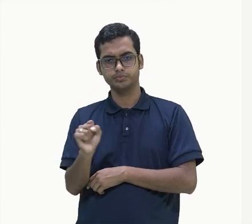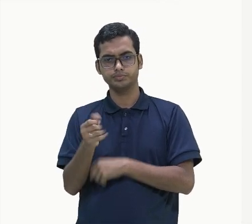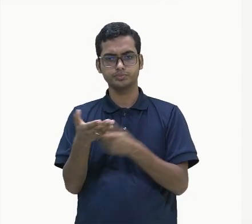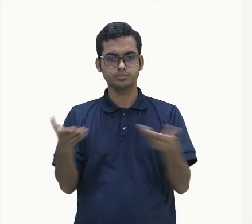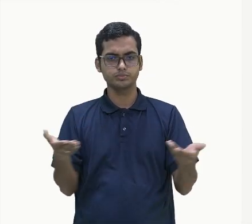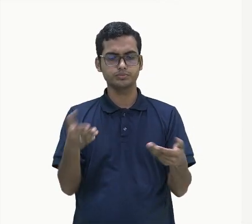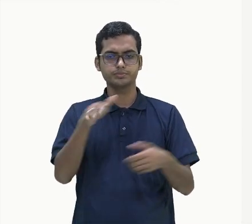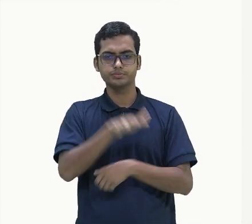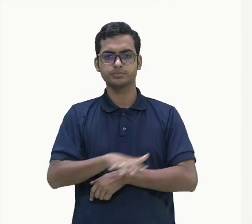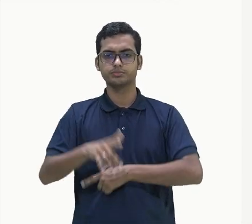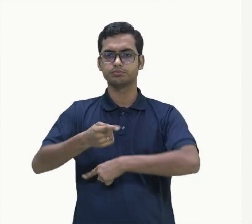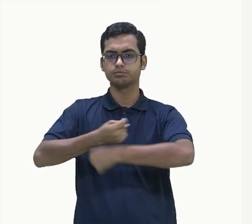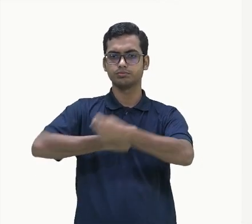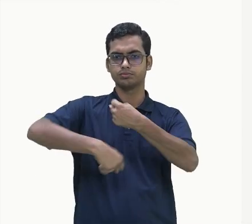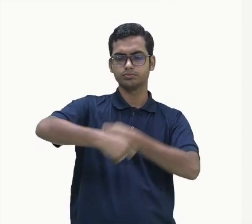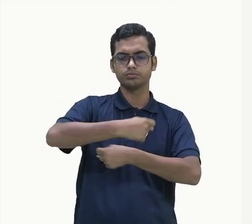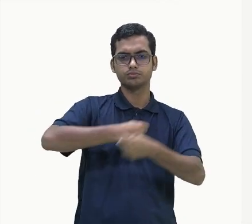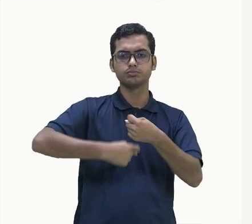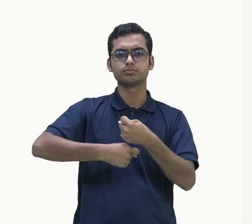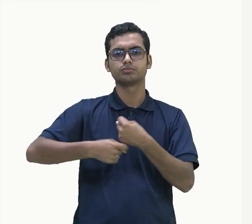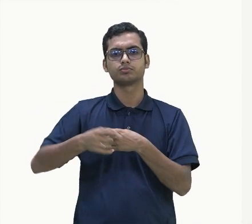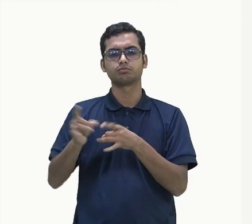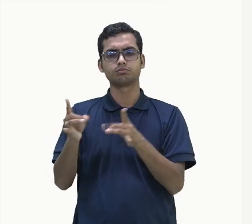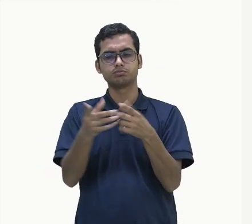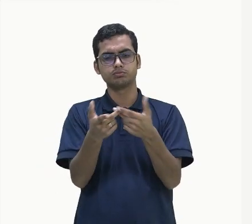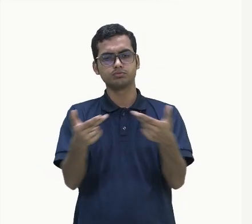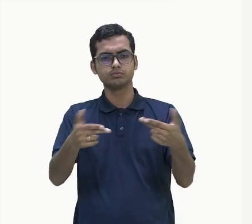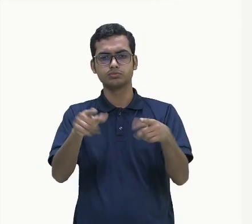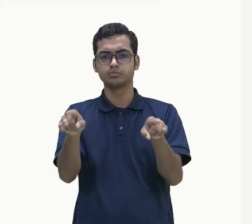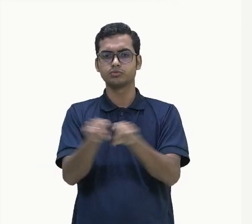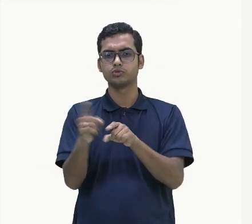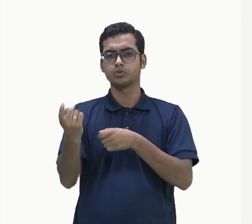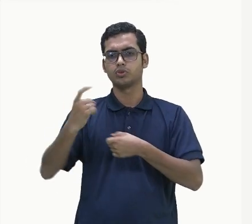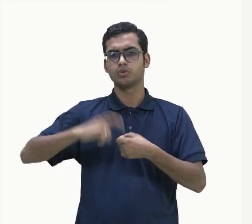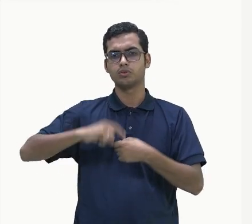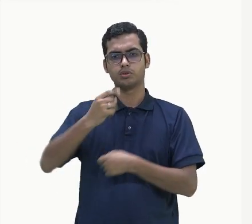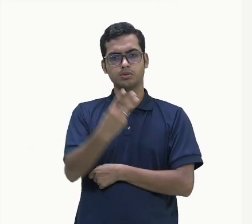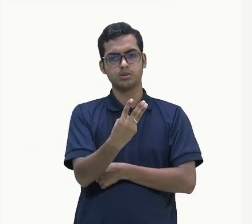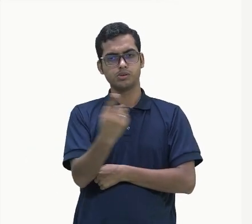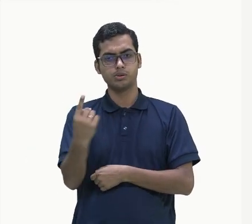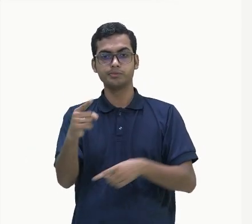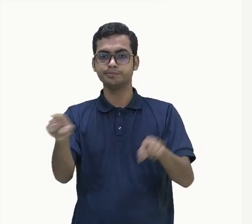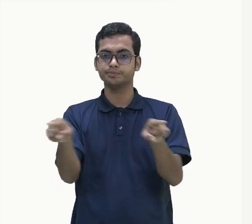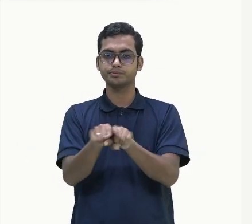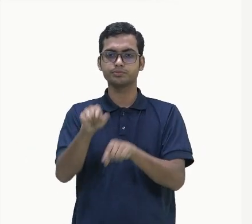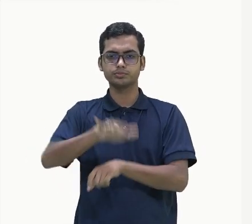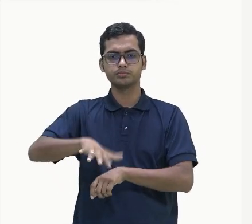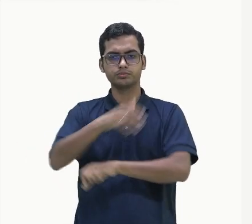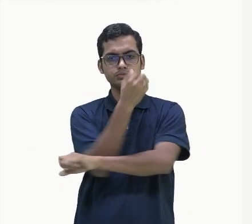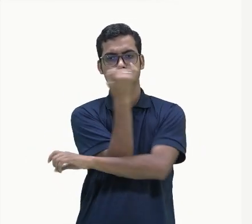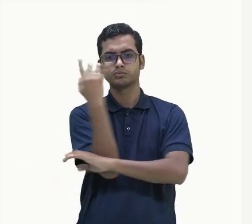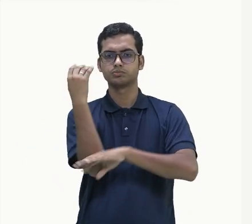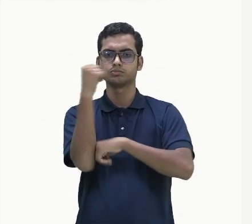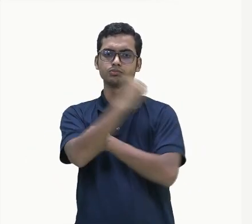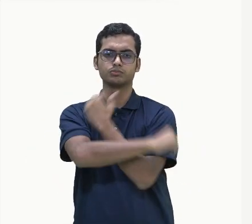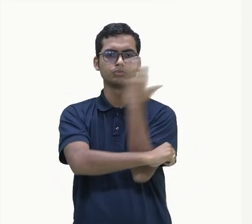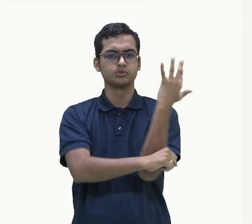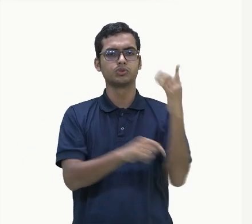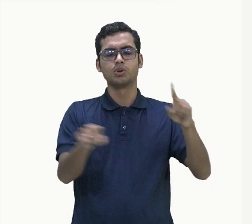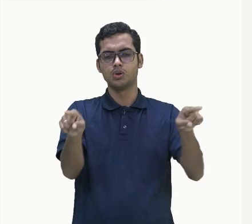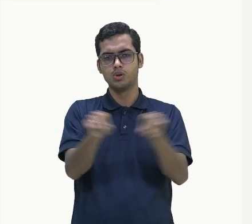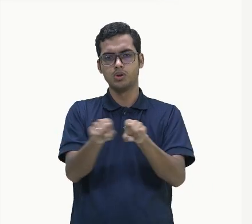área comercial volta para 31, assim como a área verde. Então,